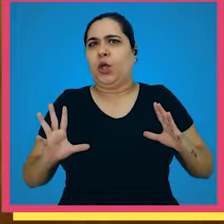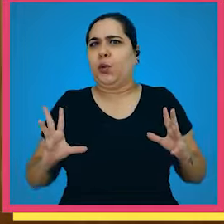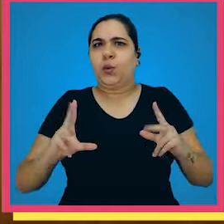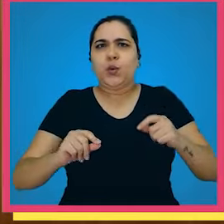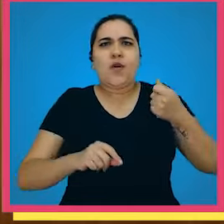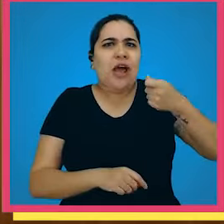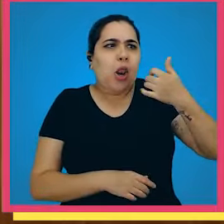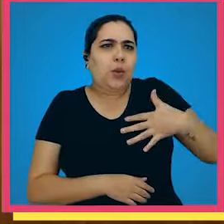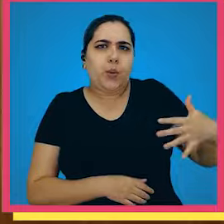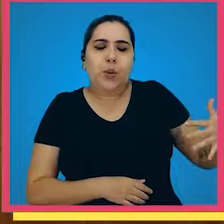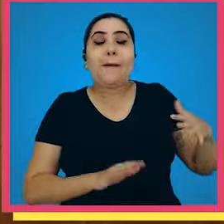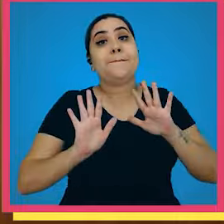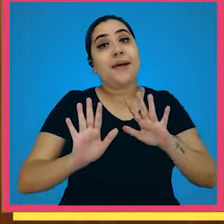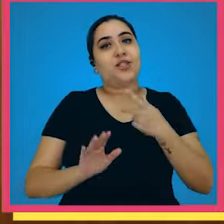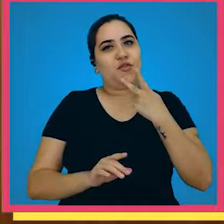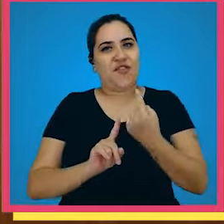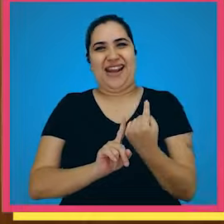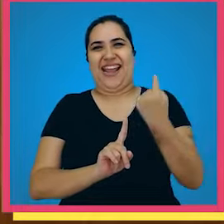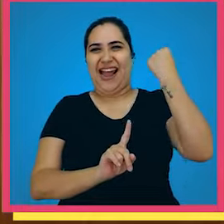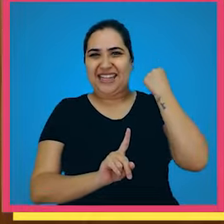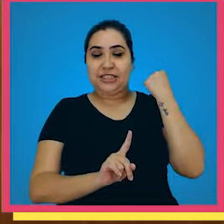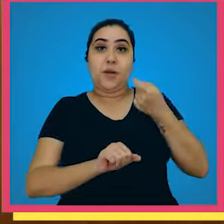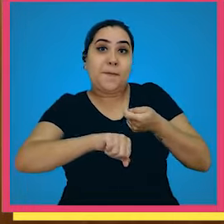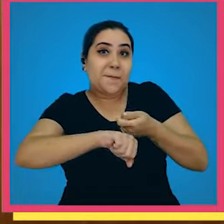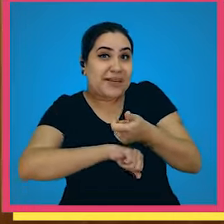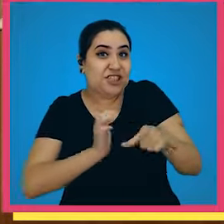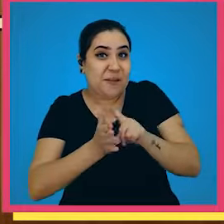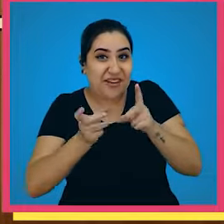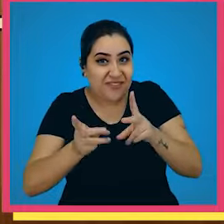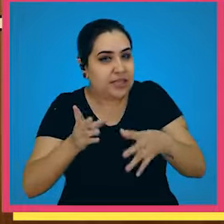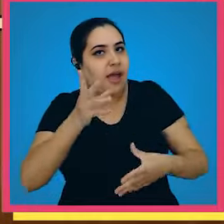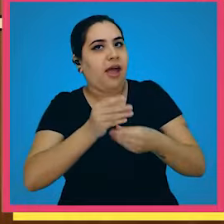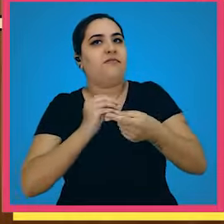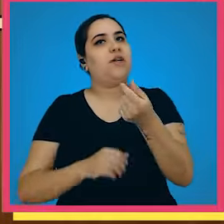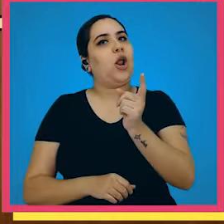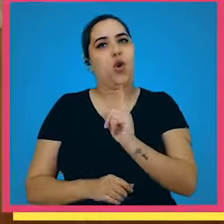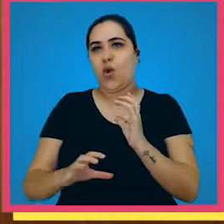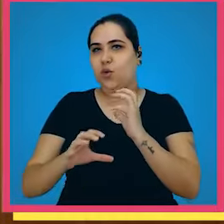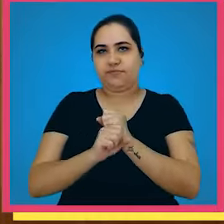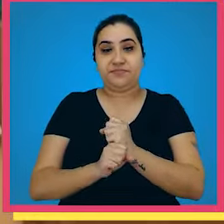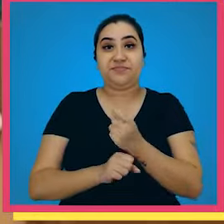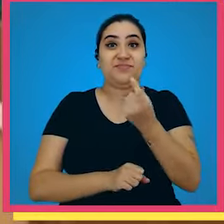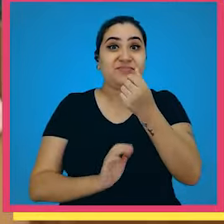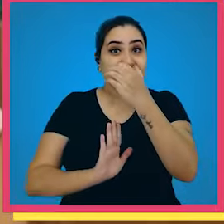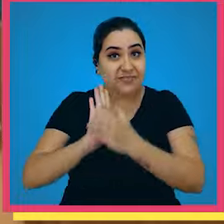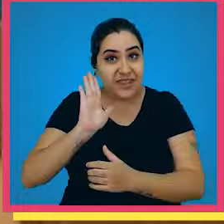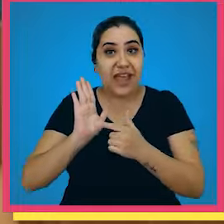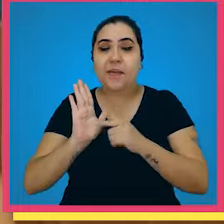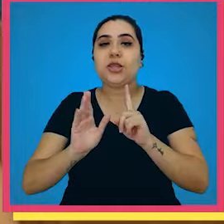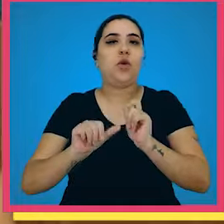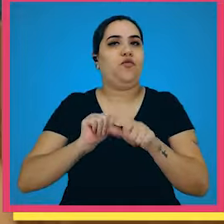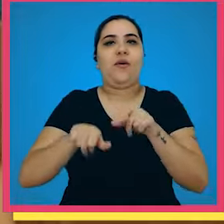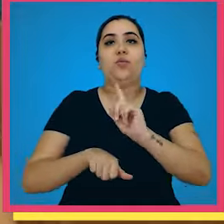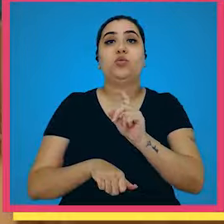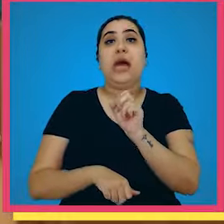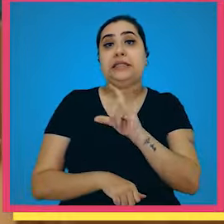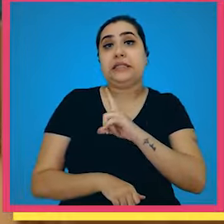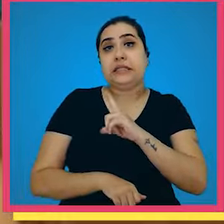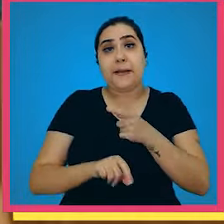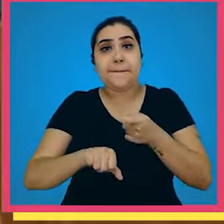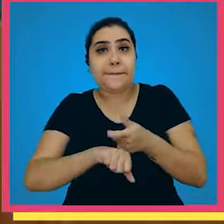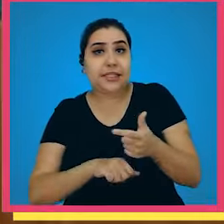esses custos, mas, como eu disse lá no início, o brinde da pré-venda não entra nesse cálculo. O valor de capa do livro não vai mudar